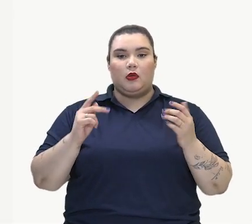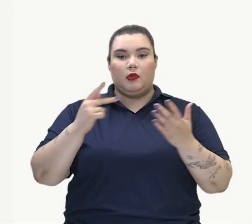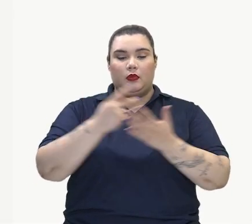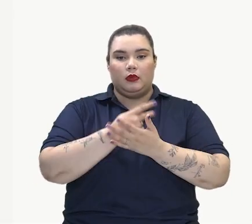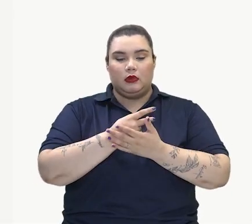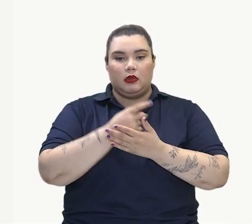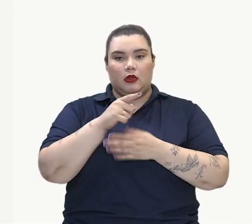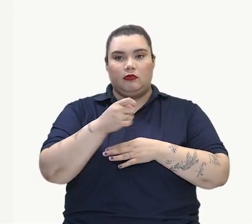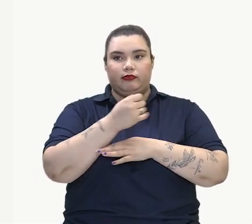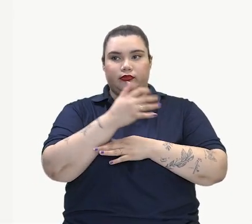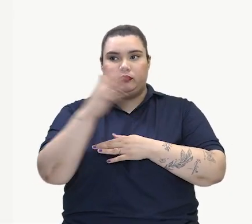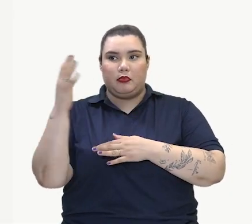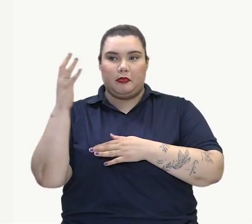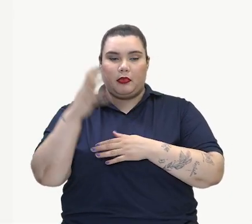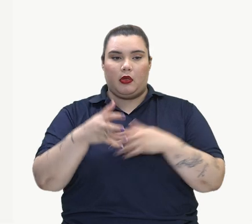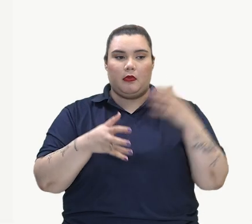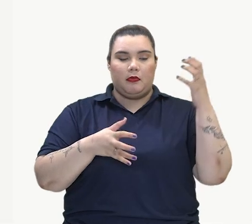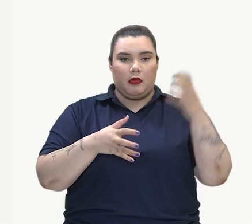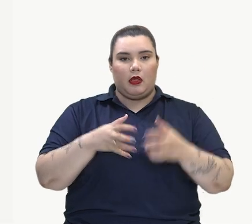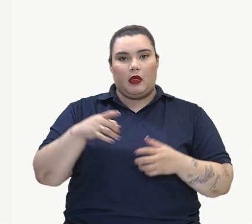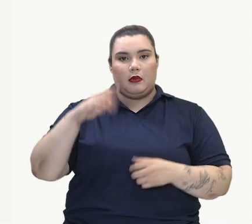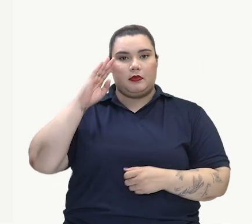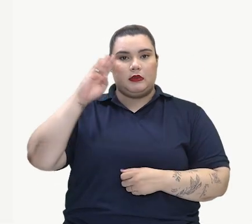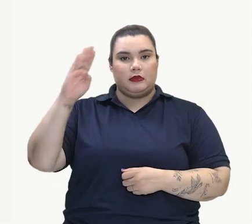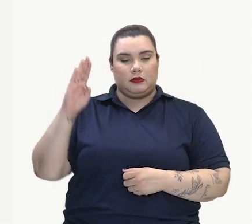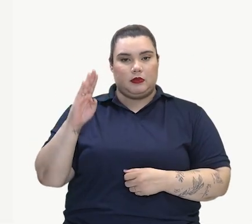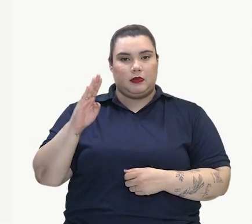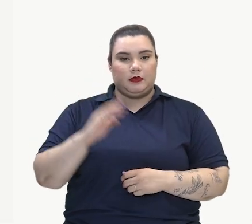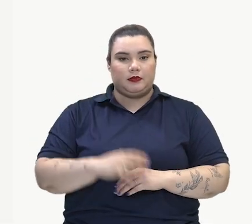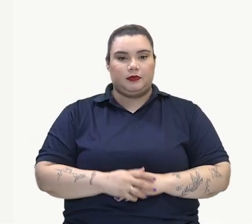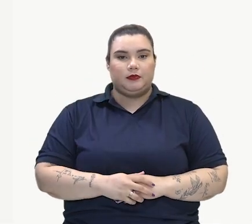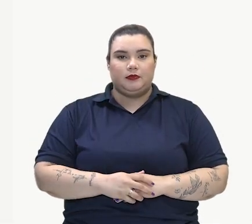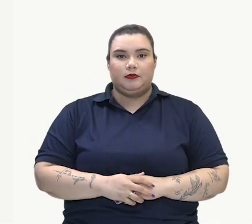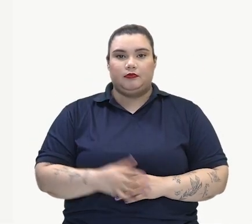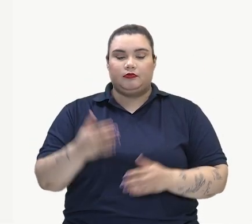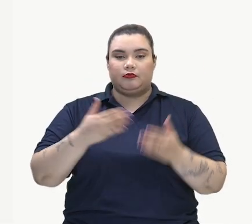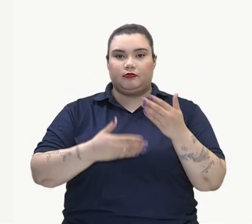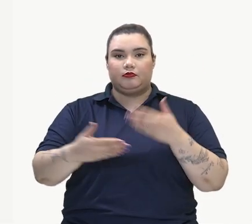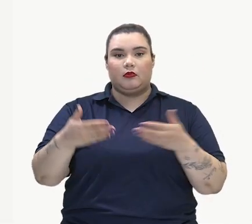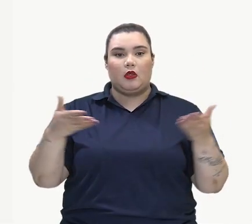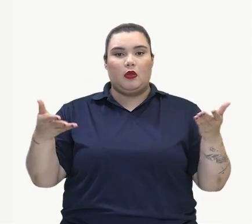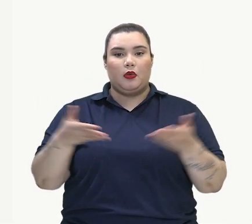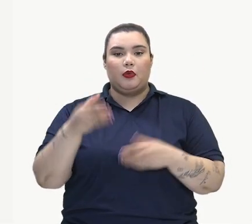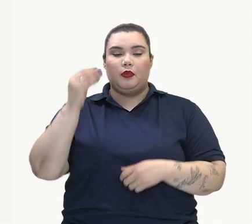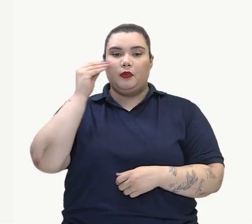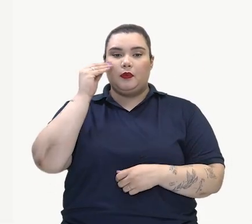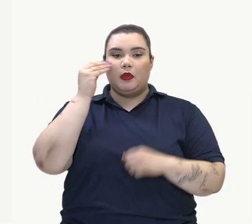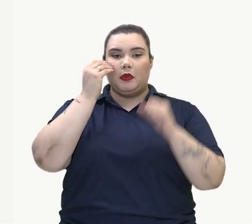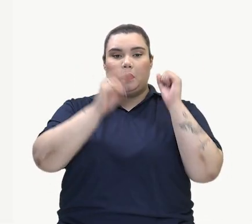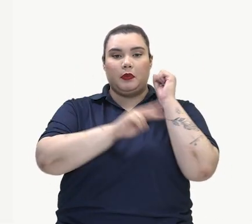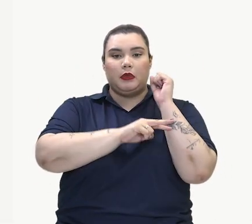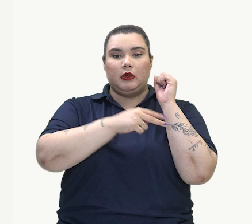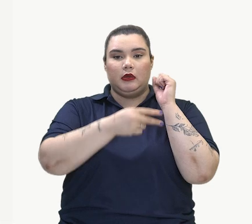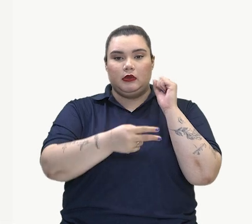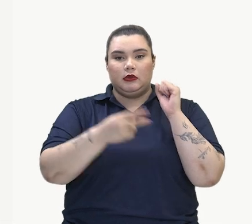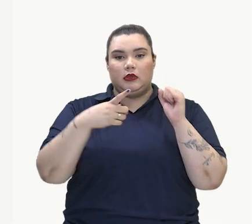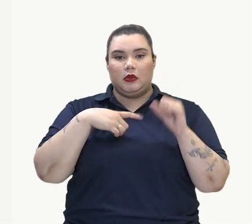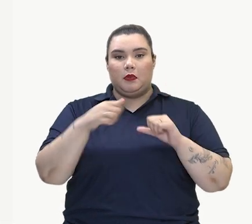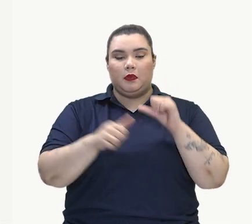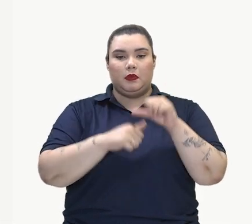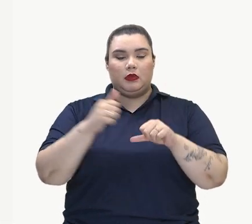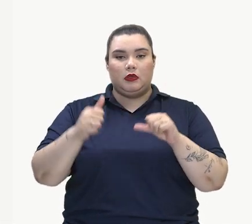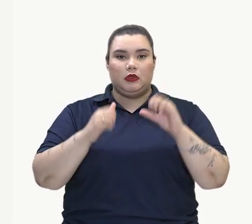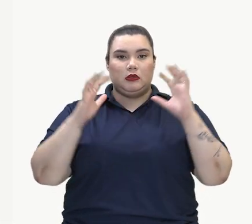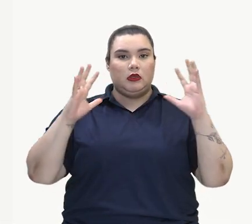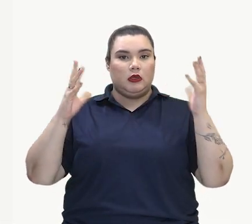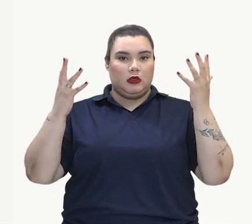um dos maiores que a gente tem. Passando agora, a gente vai verificar os impactos ambientais com as alterações climáticas que vão, então,